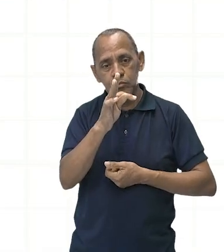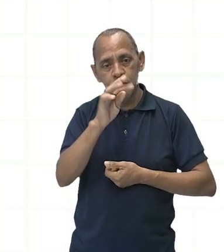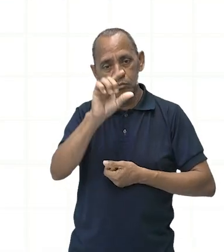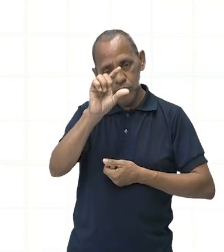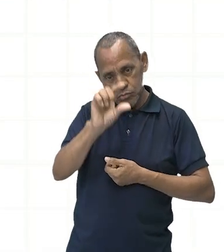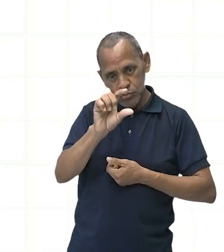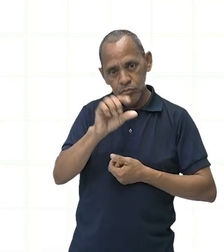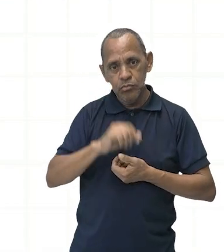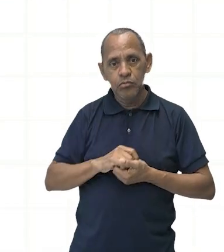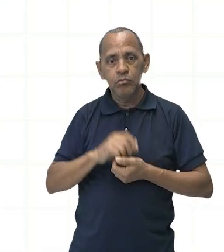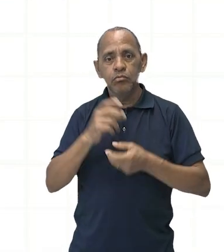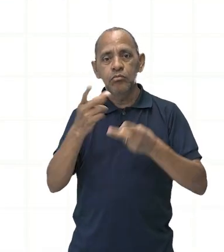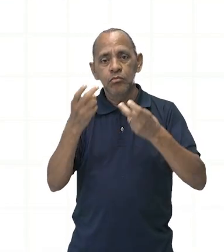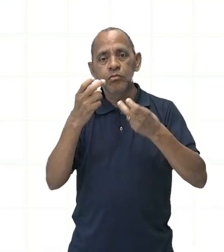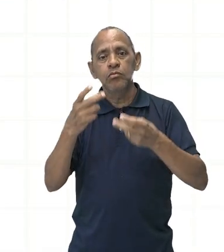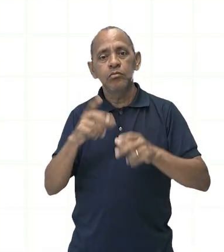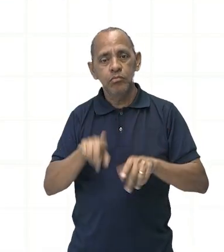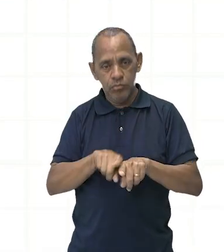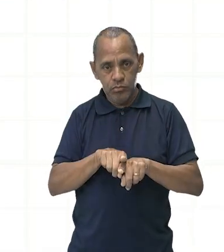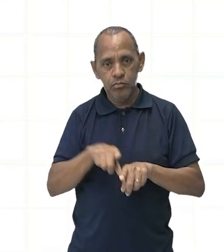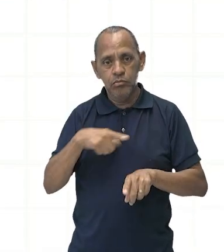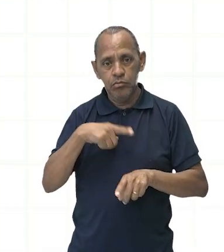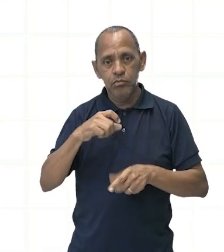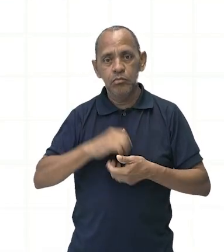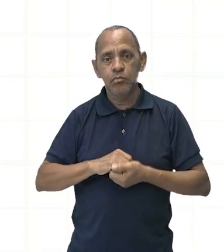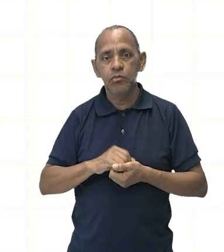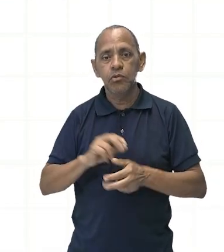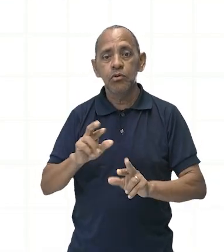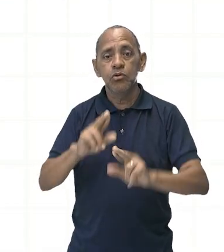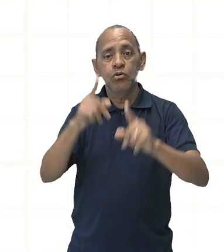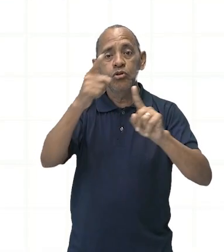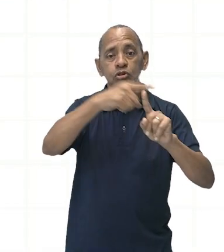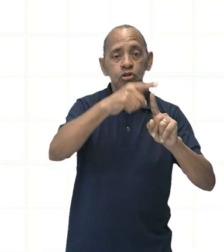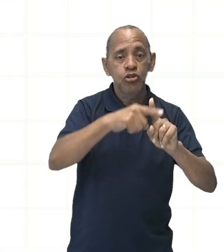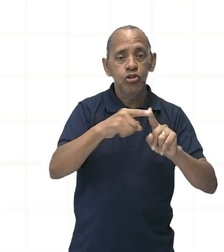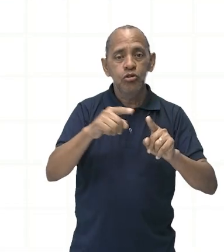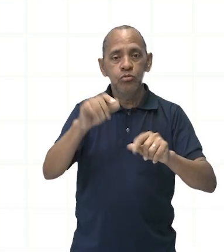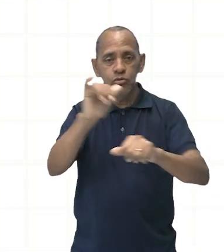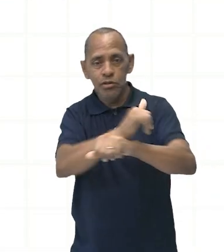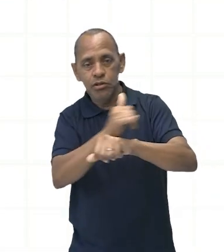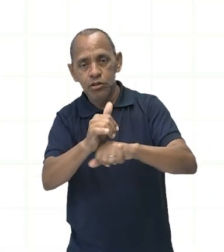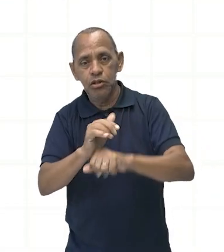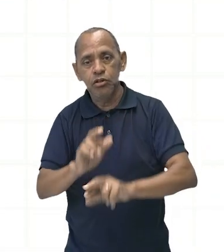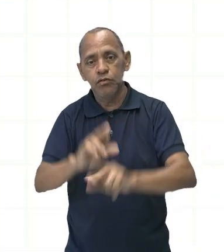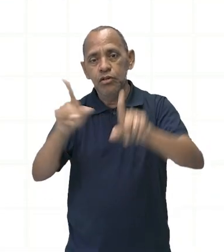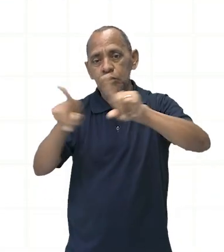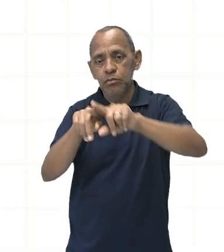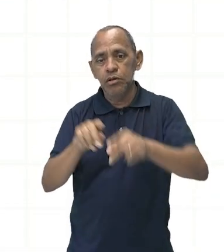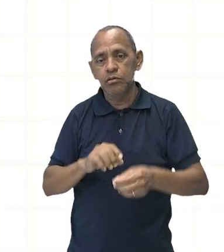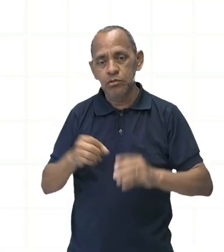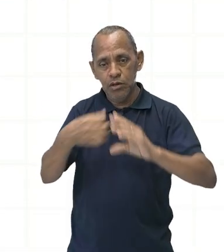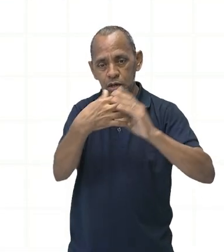perceber que são duas formas diferentes para aquele gene, ou seja, são características que são